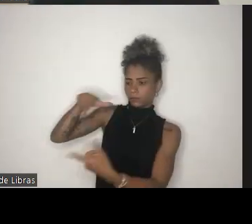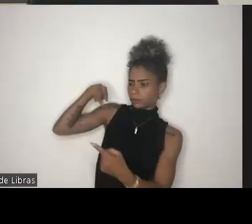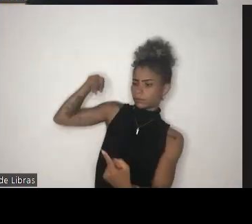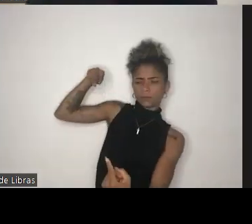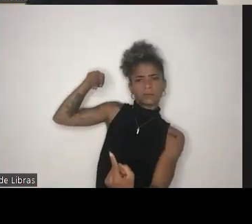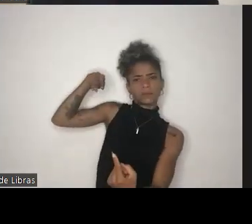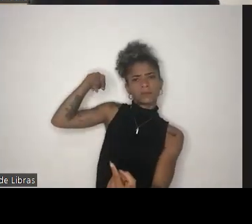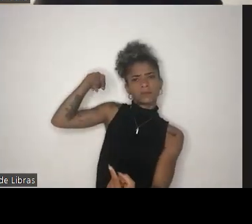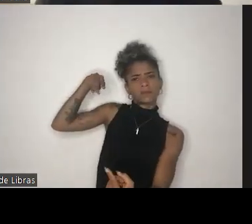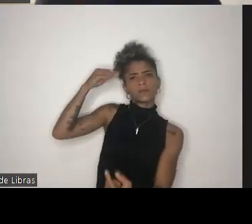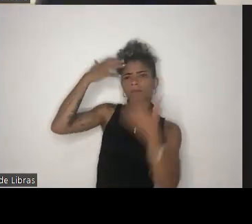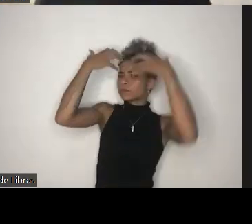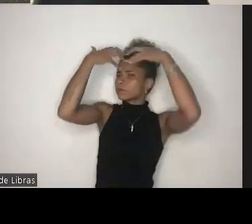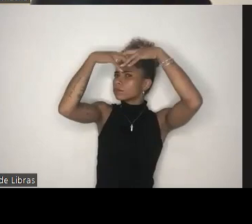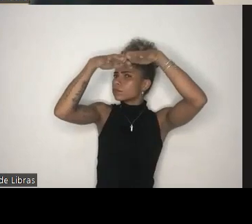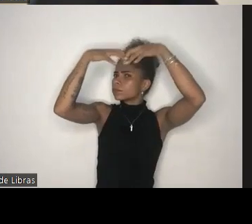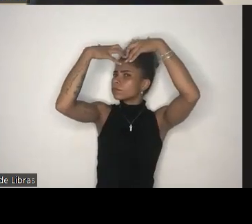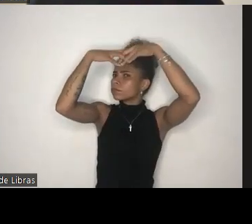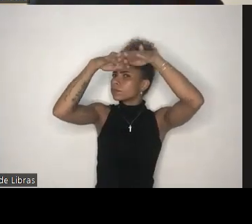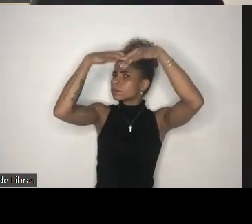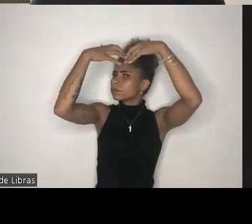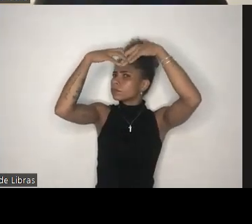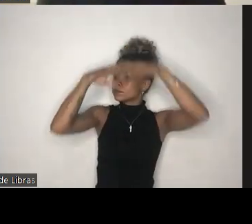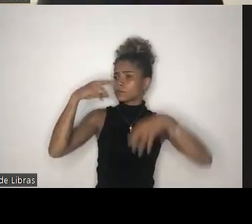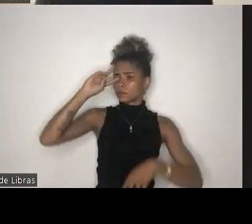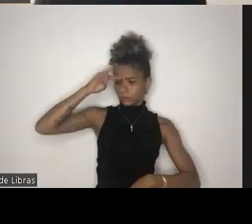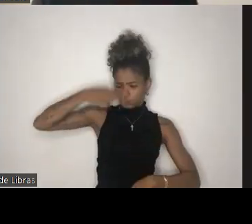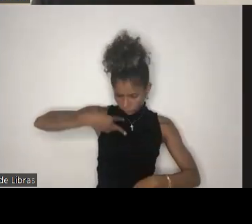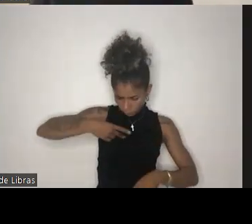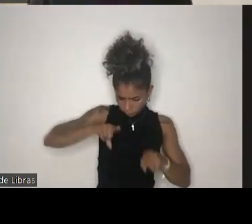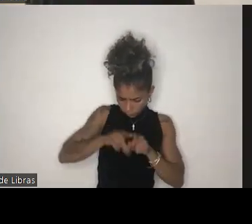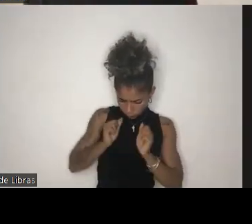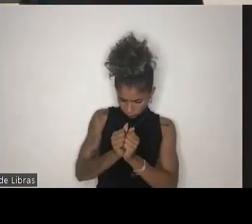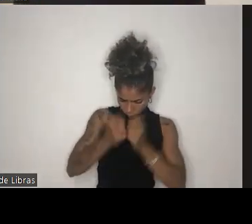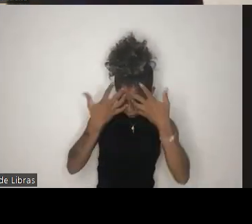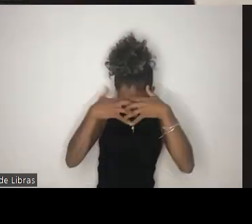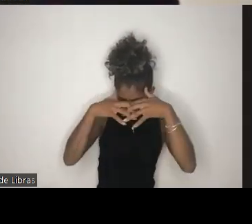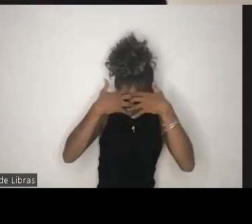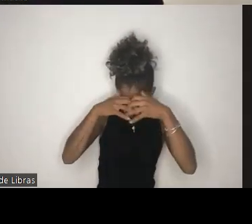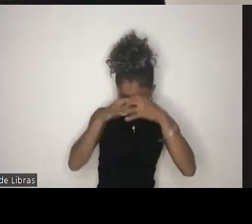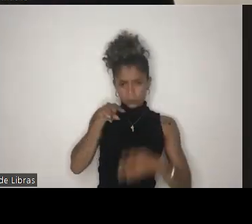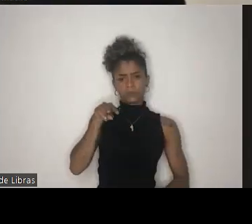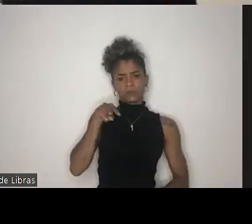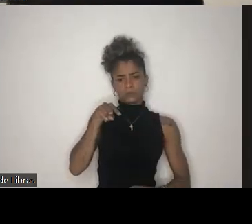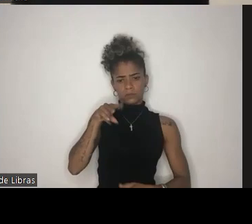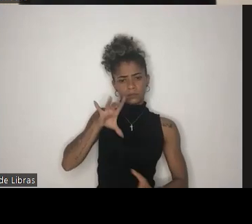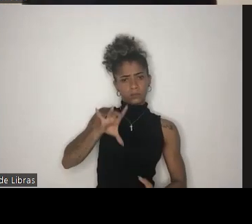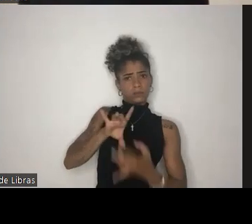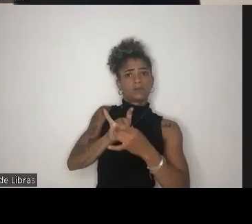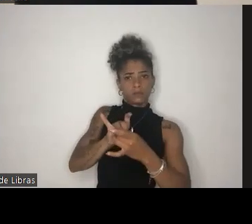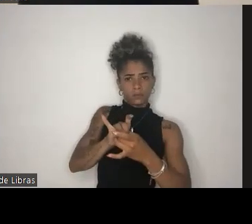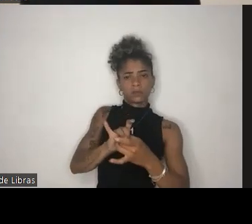a gente reflete sobre nós mesmos né então eu construí aqui uma narrativa